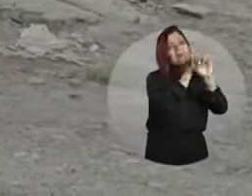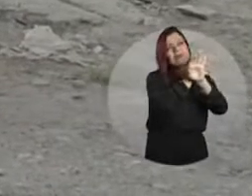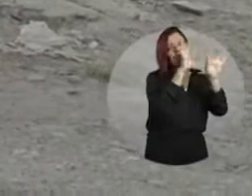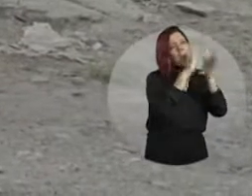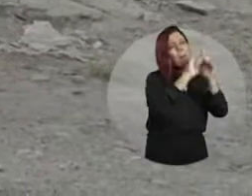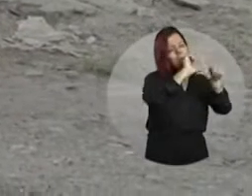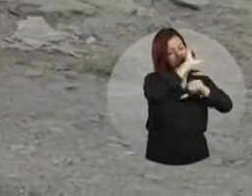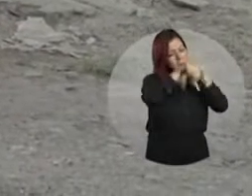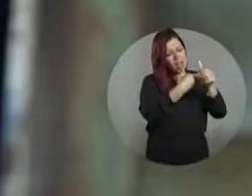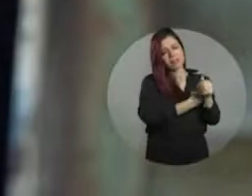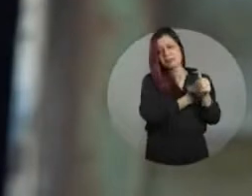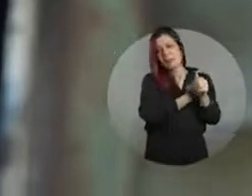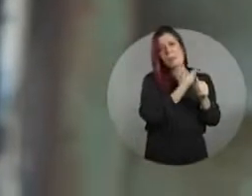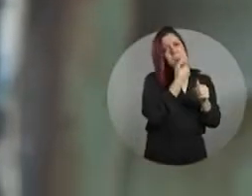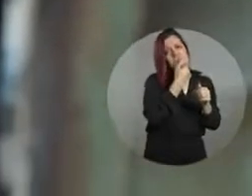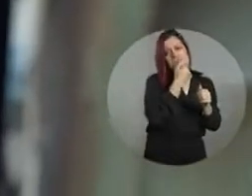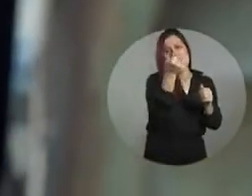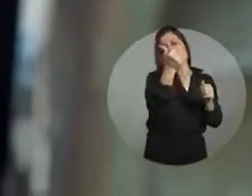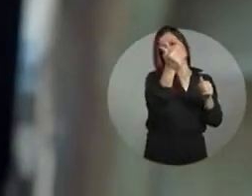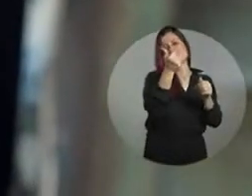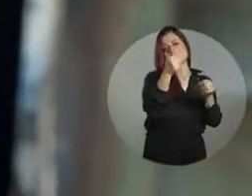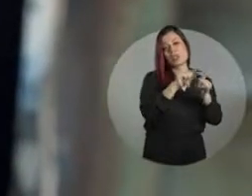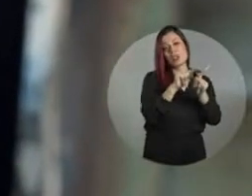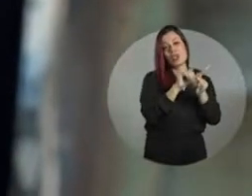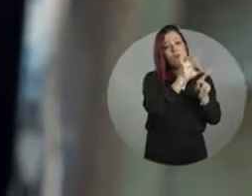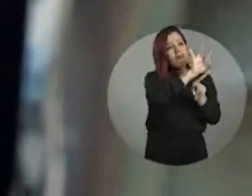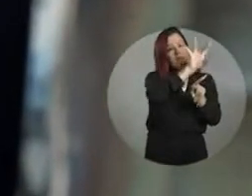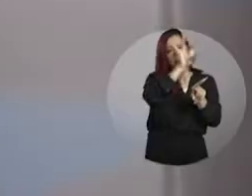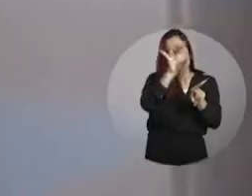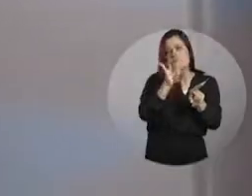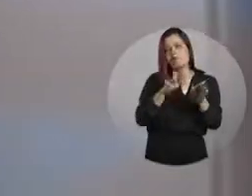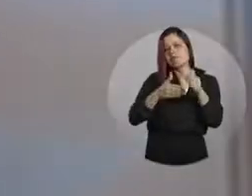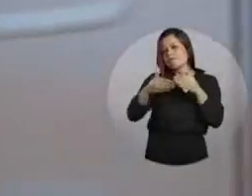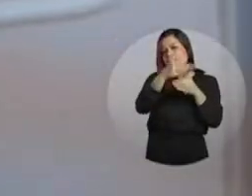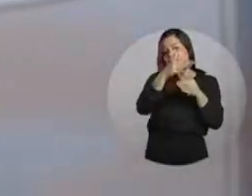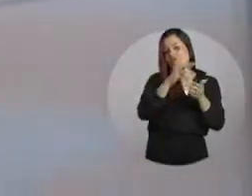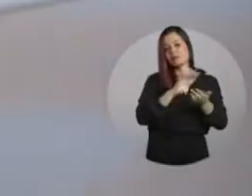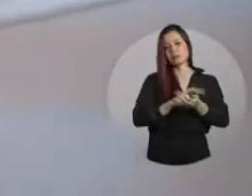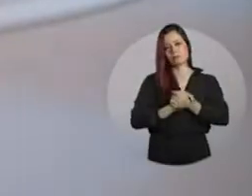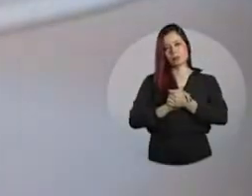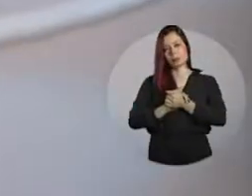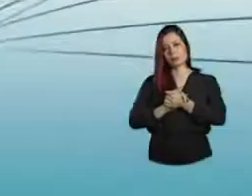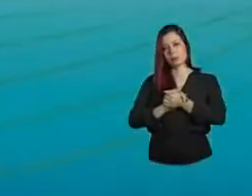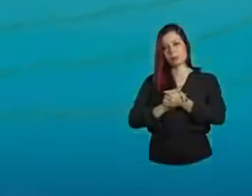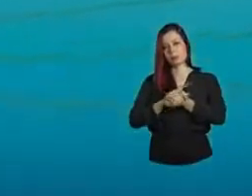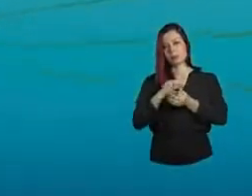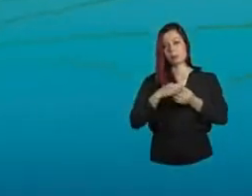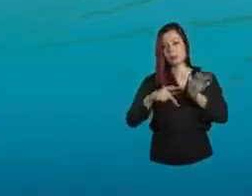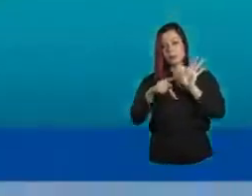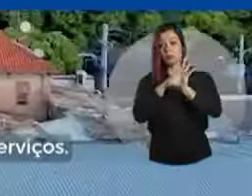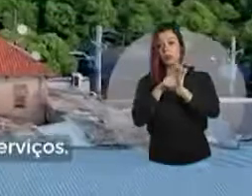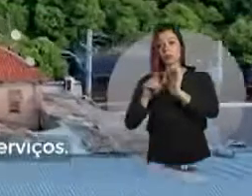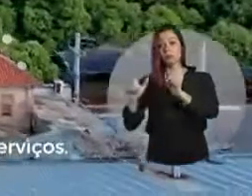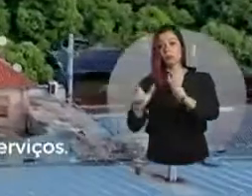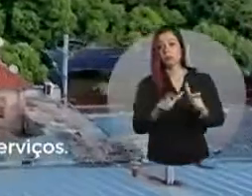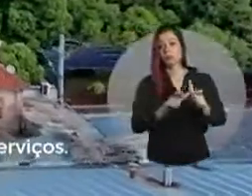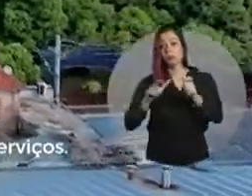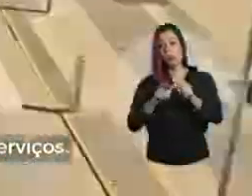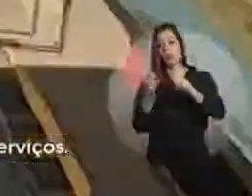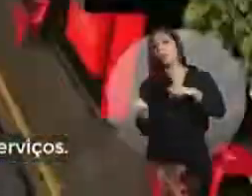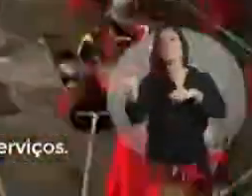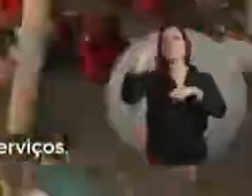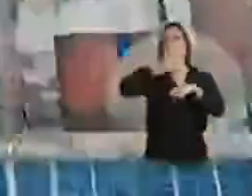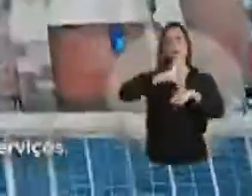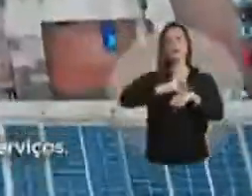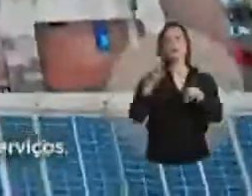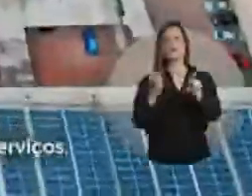uma benção mesmo. Mudou minha vida e para melhor, e não é só minha, de todos os ribeirinhos. Na região central, Campo